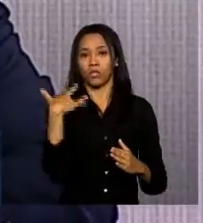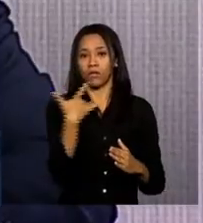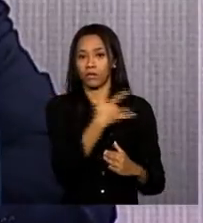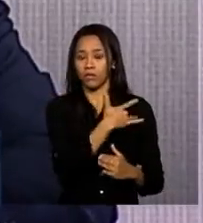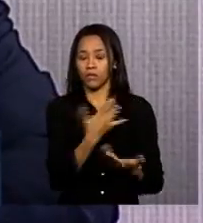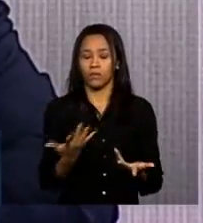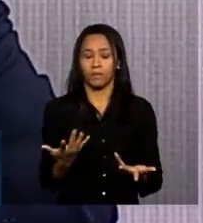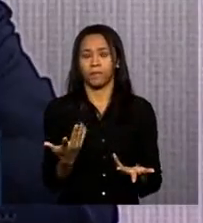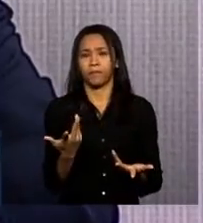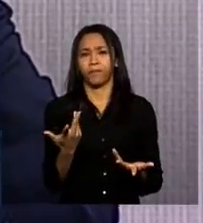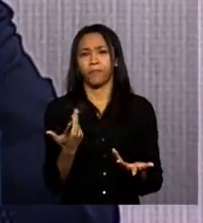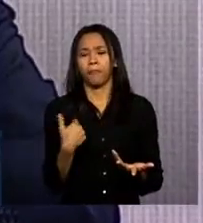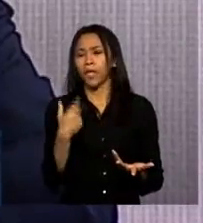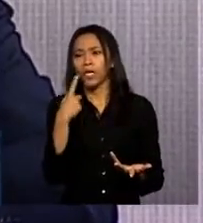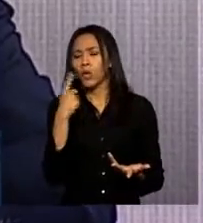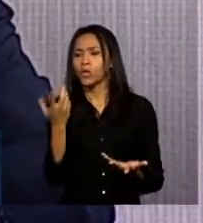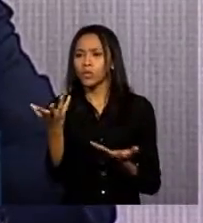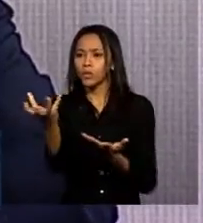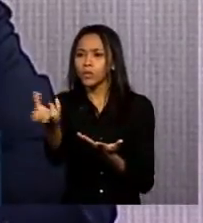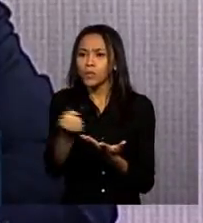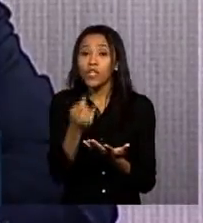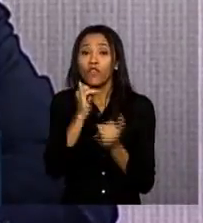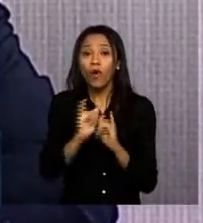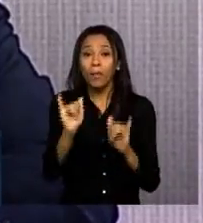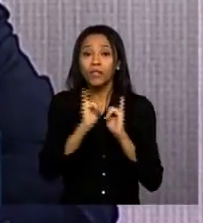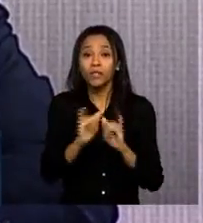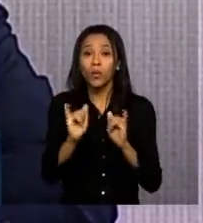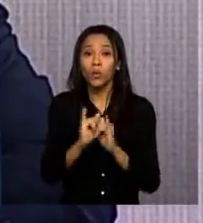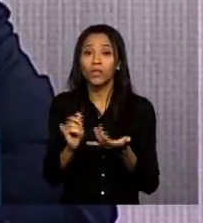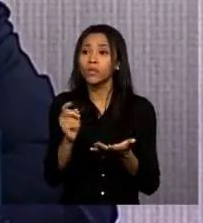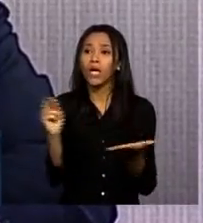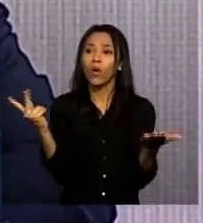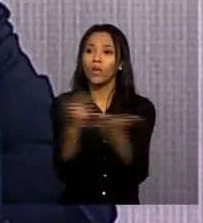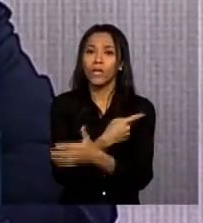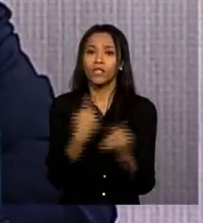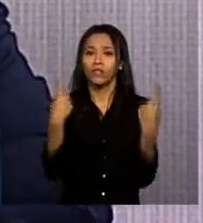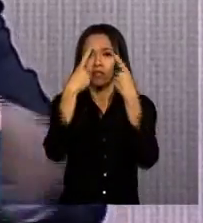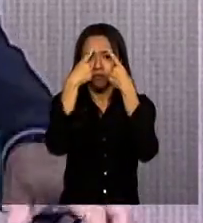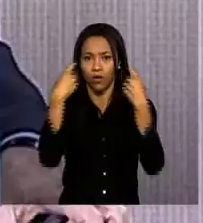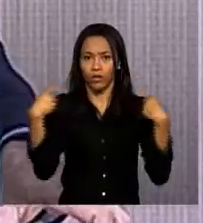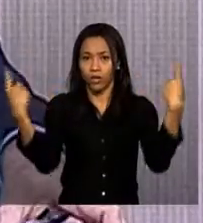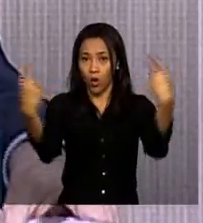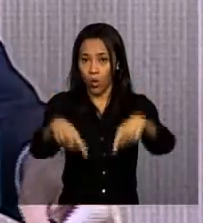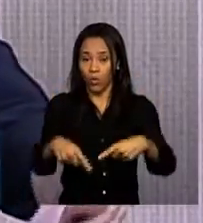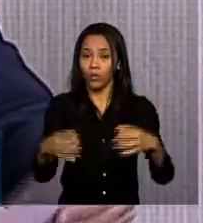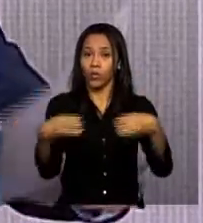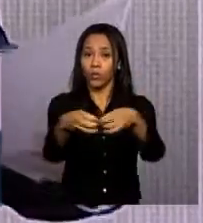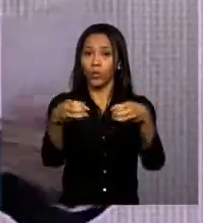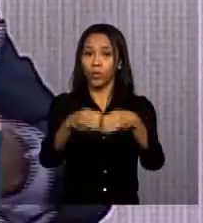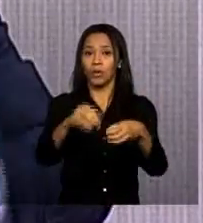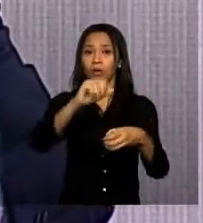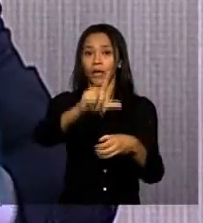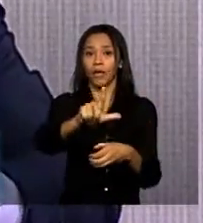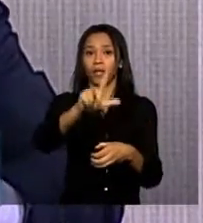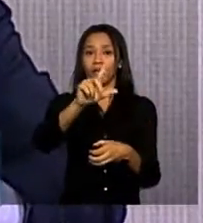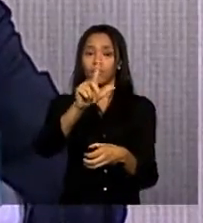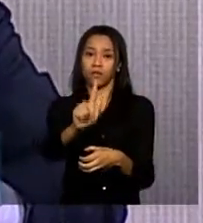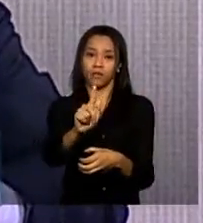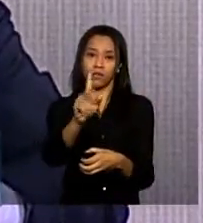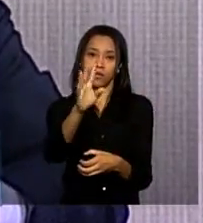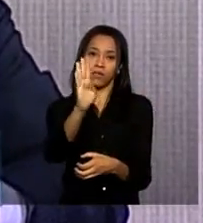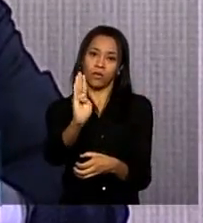a possibilidade de captar o registro dessa informação. Nós trabalhamos já há algum tempo com uma ficha de